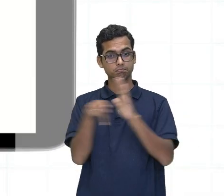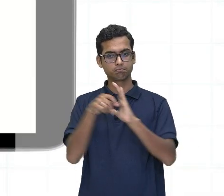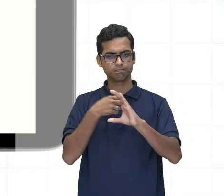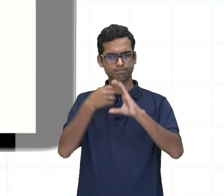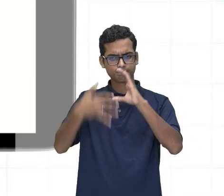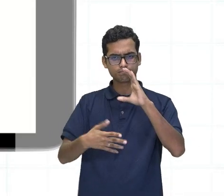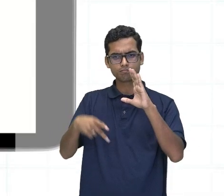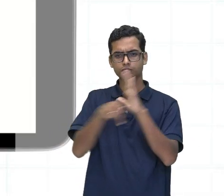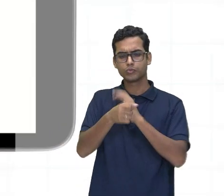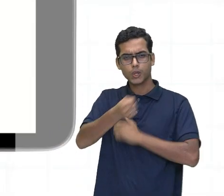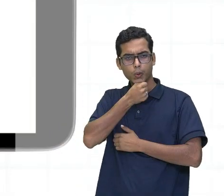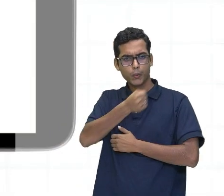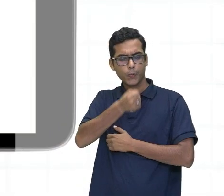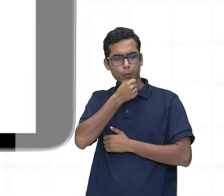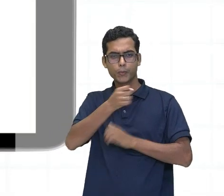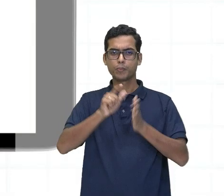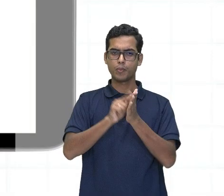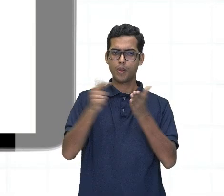Então,